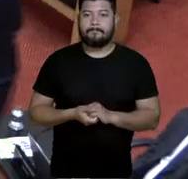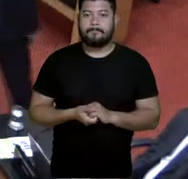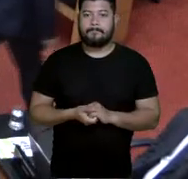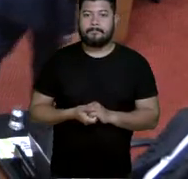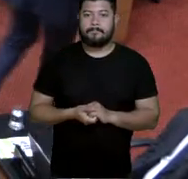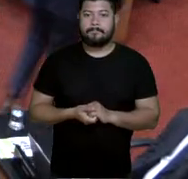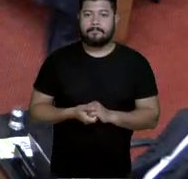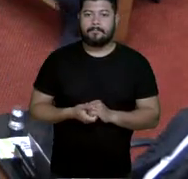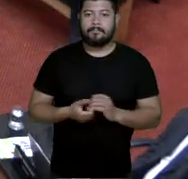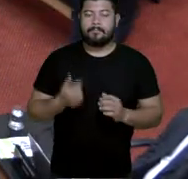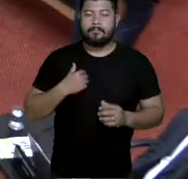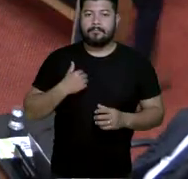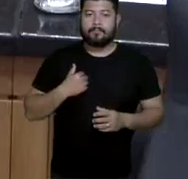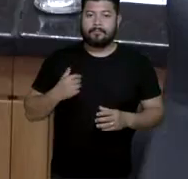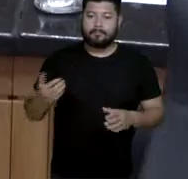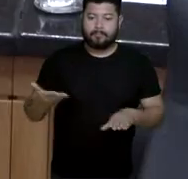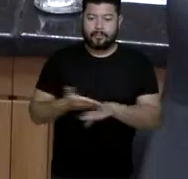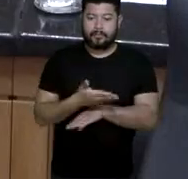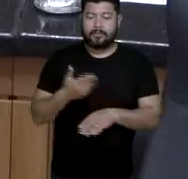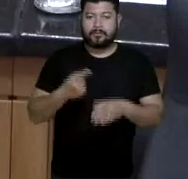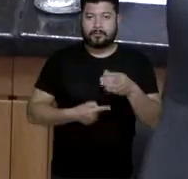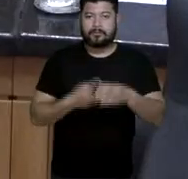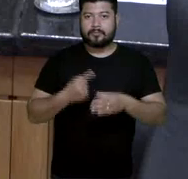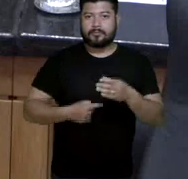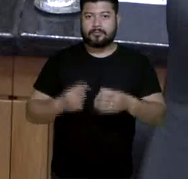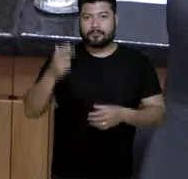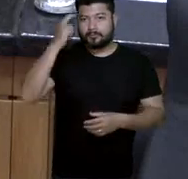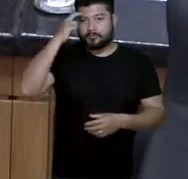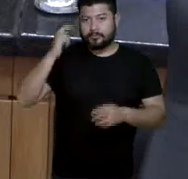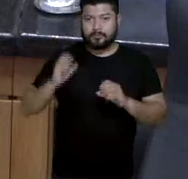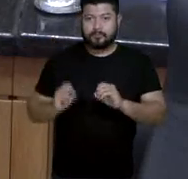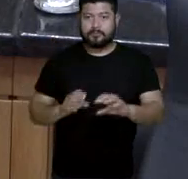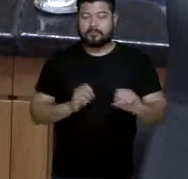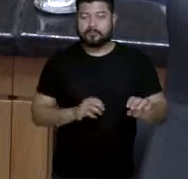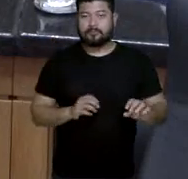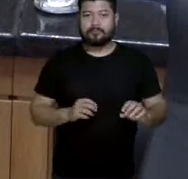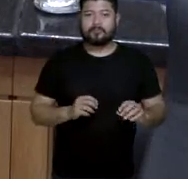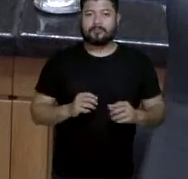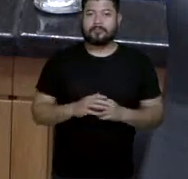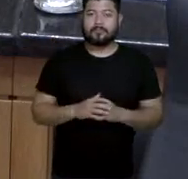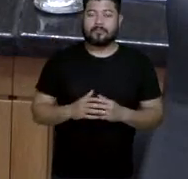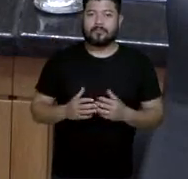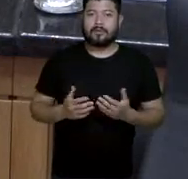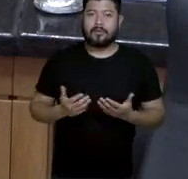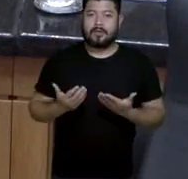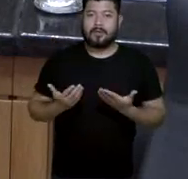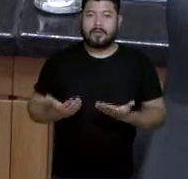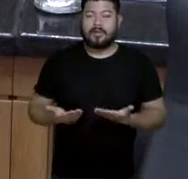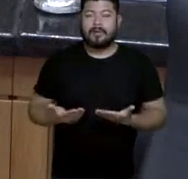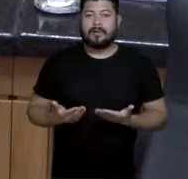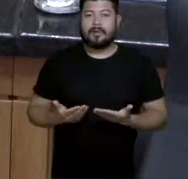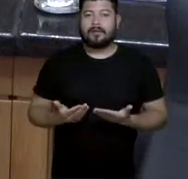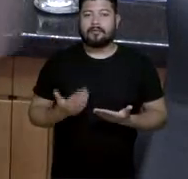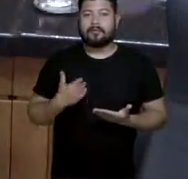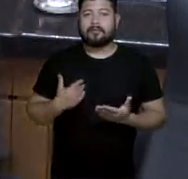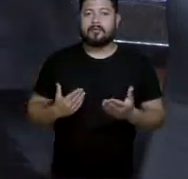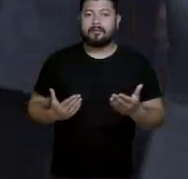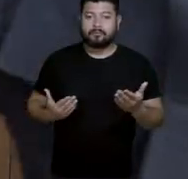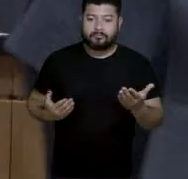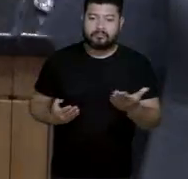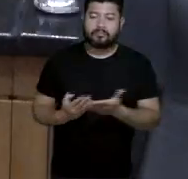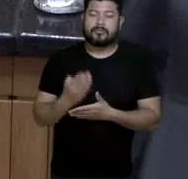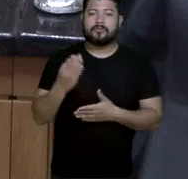Como membro da Comissão de Educação e Cultura, essa emenda foi aprovada na Comissão de Mérito. Acho que